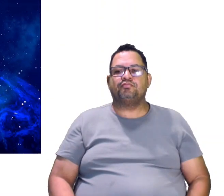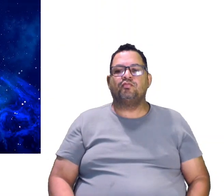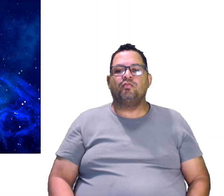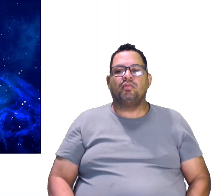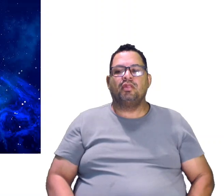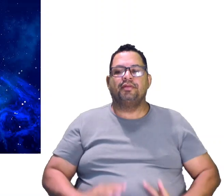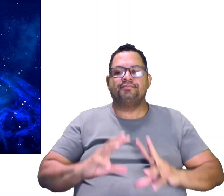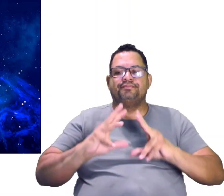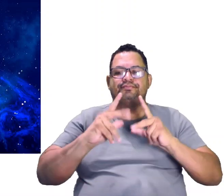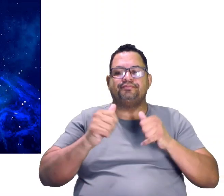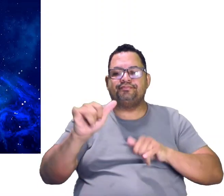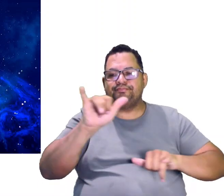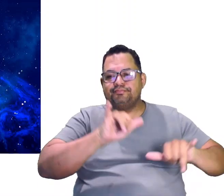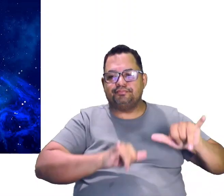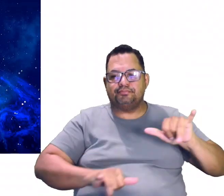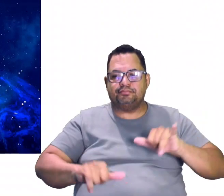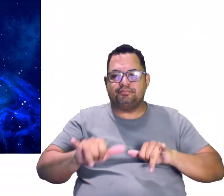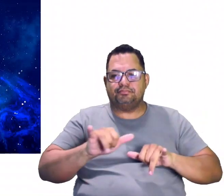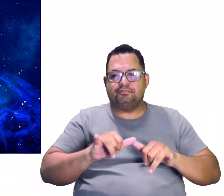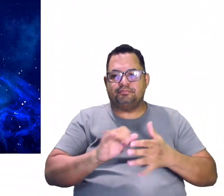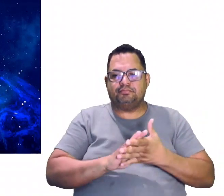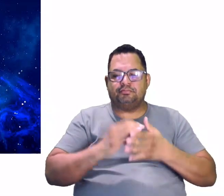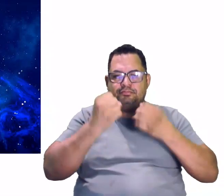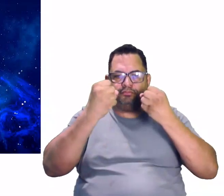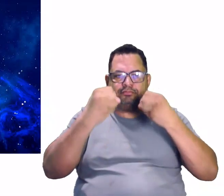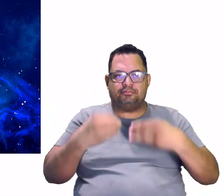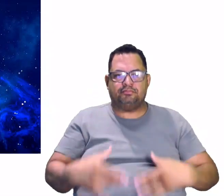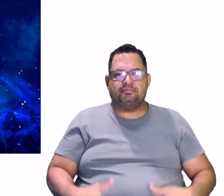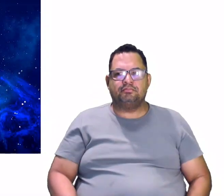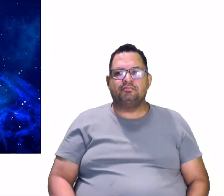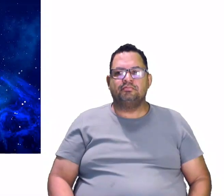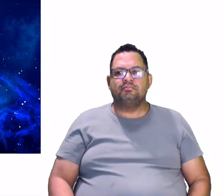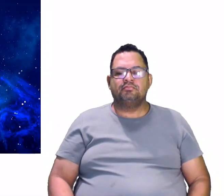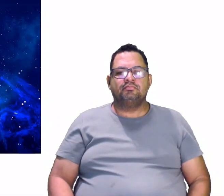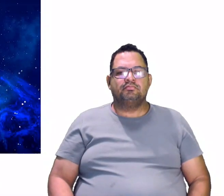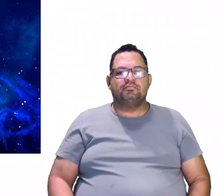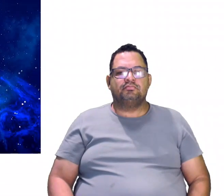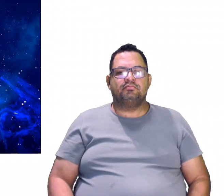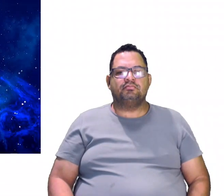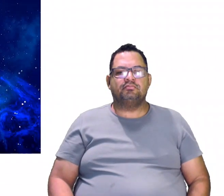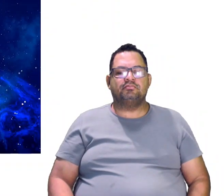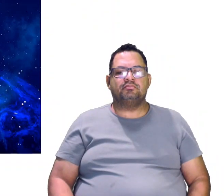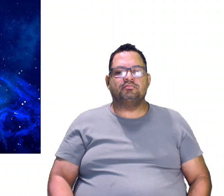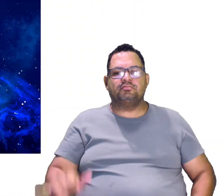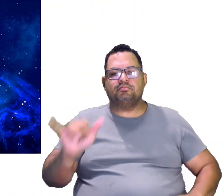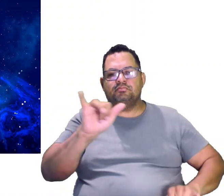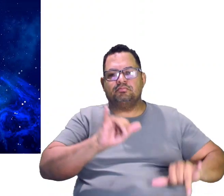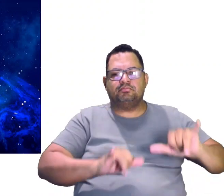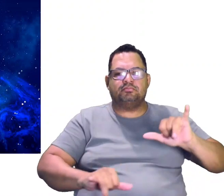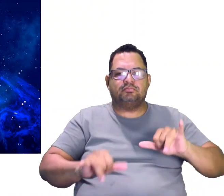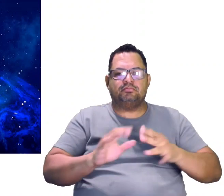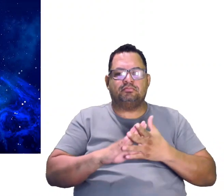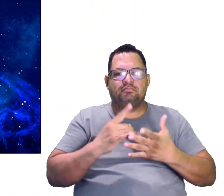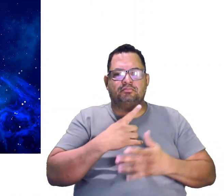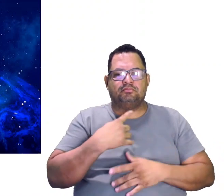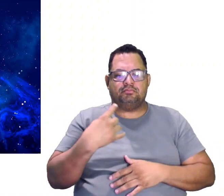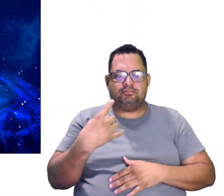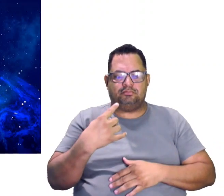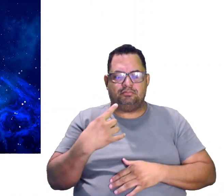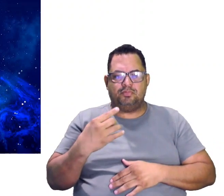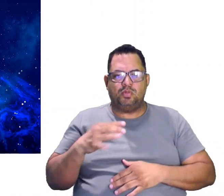Isso tudo a química, ela explica, tá bom? Olha aí, a química está não só em nosso